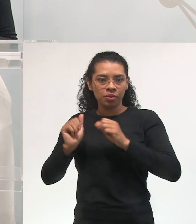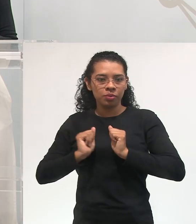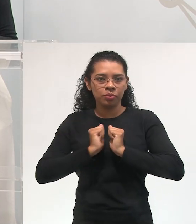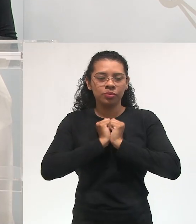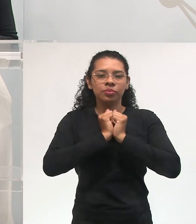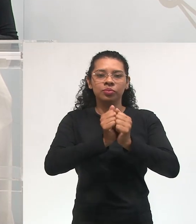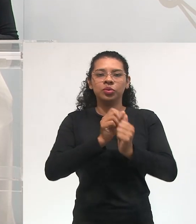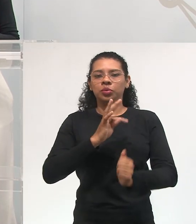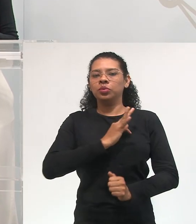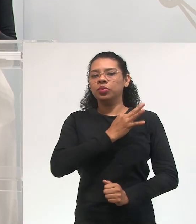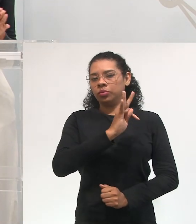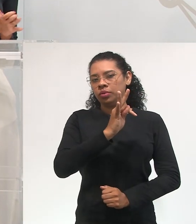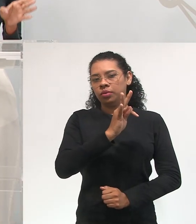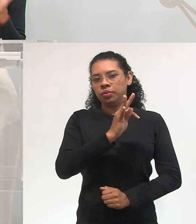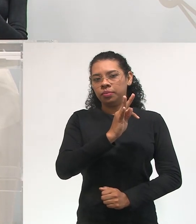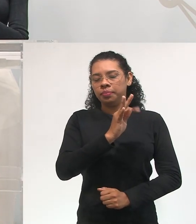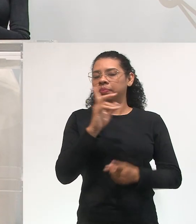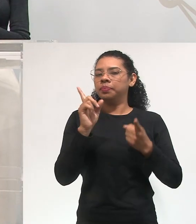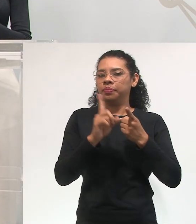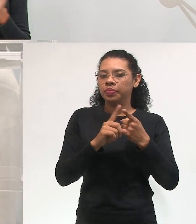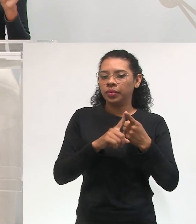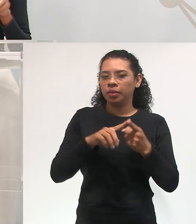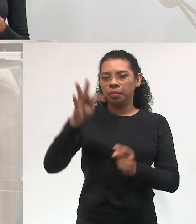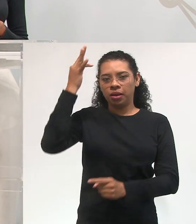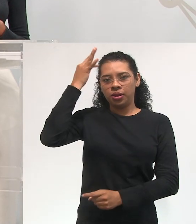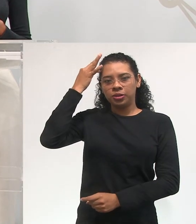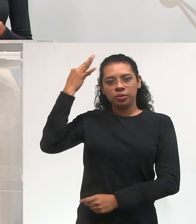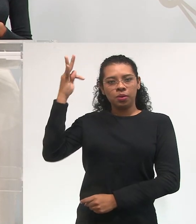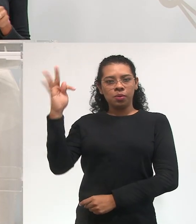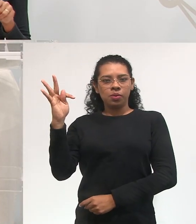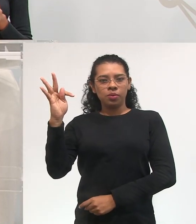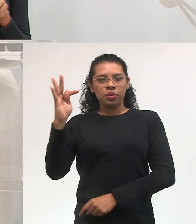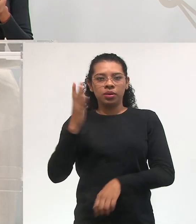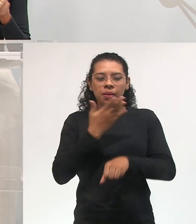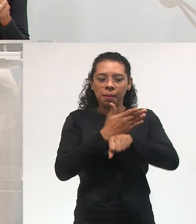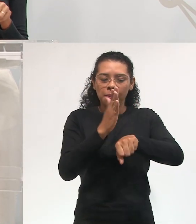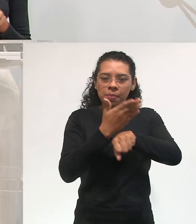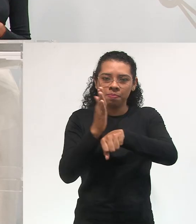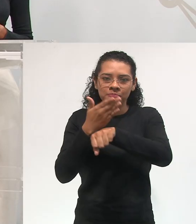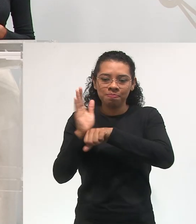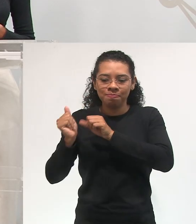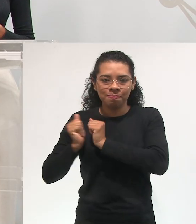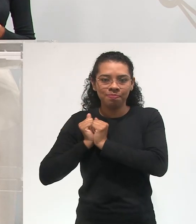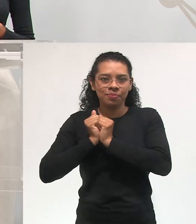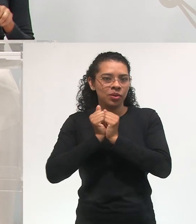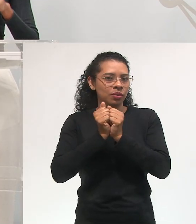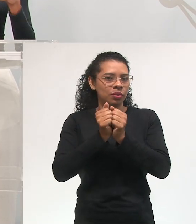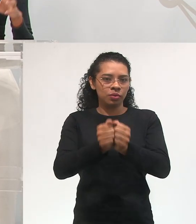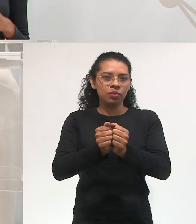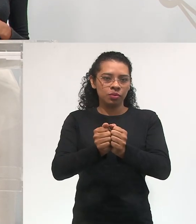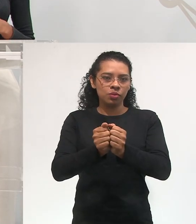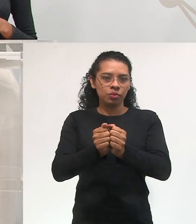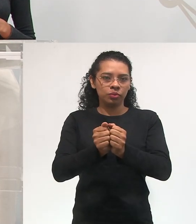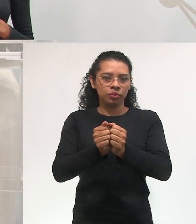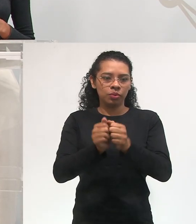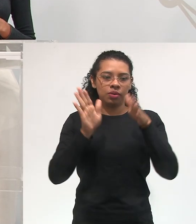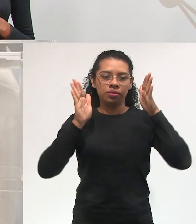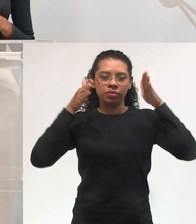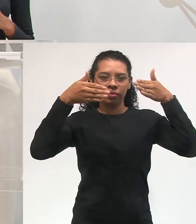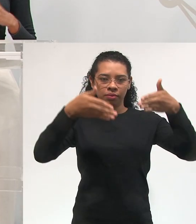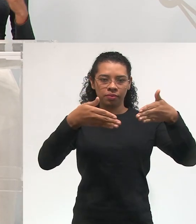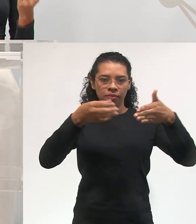conhecimento teórico, ou seja, a teoria e a práticas andando conjuntamente,